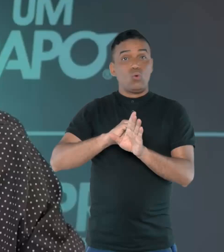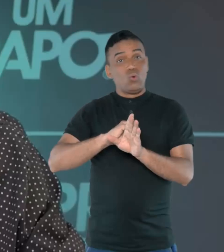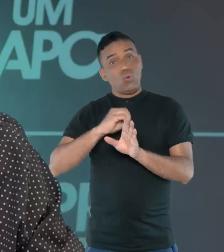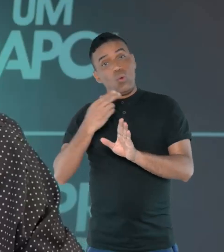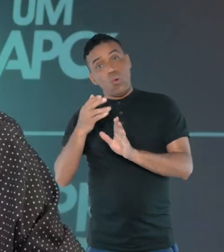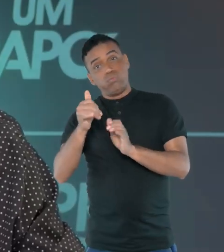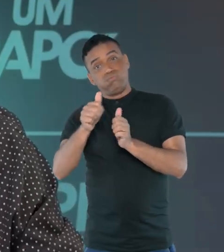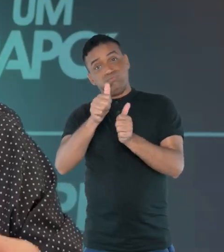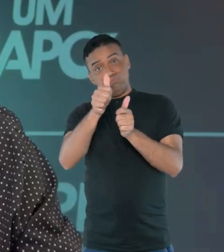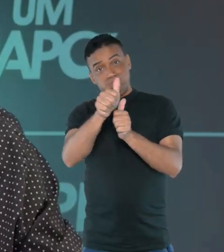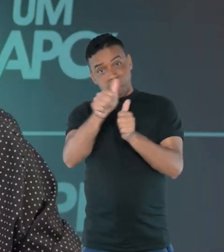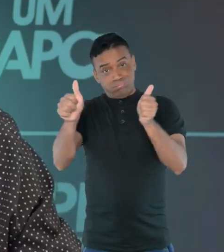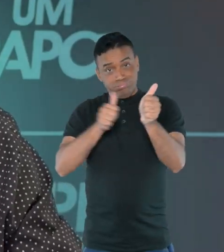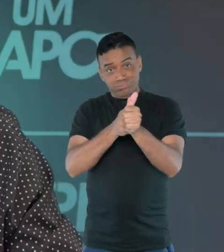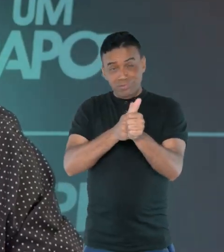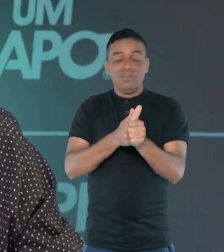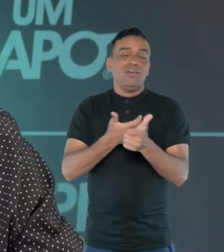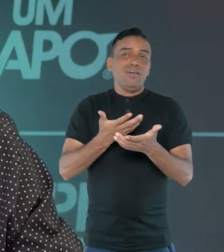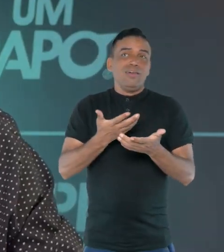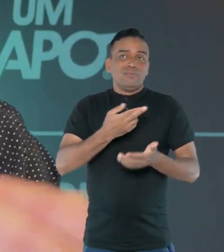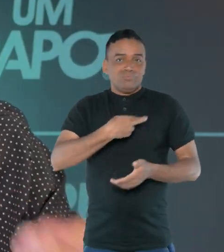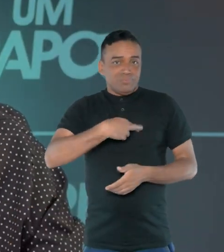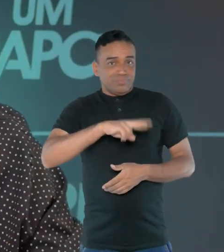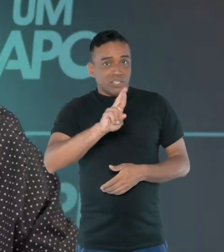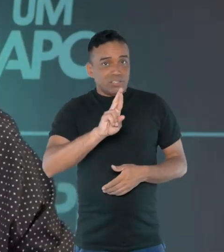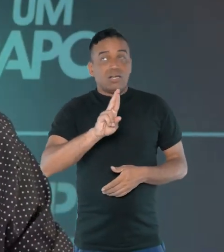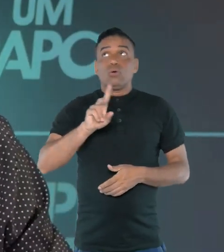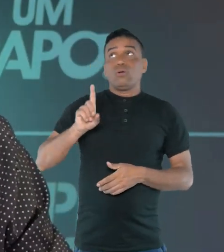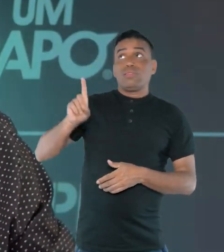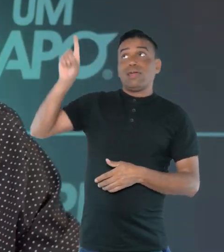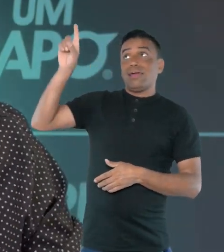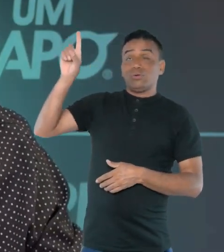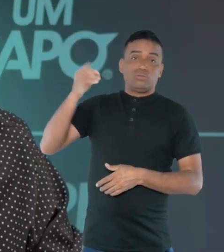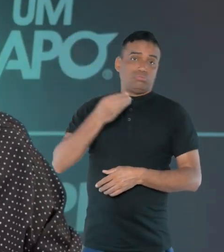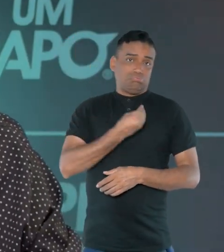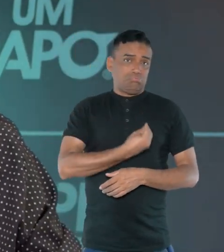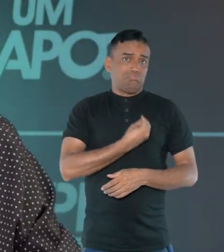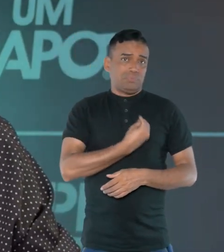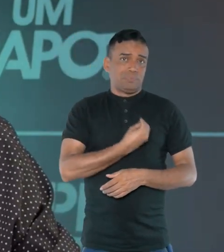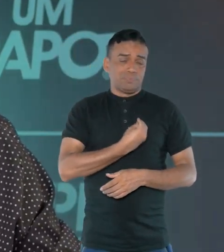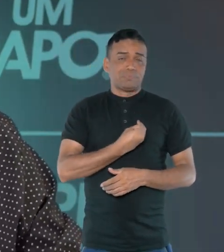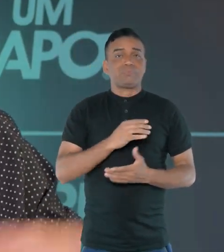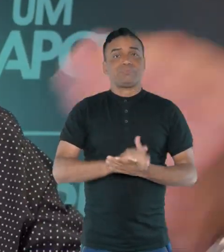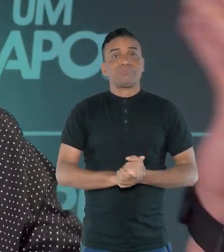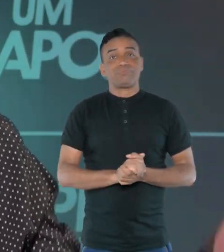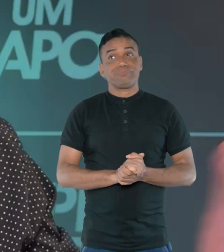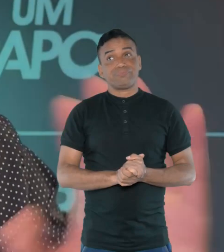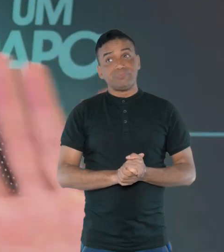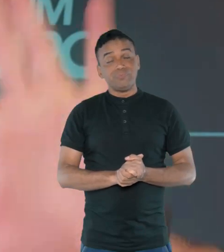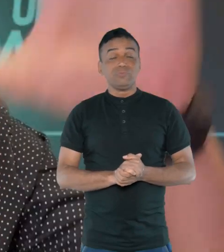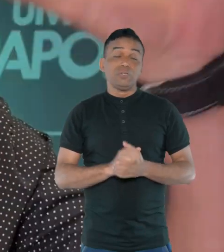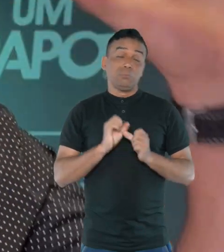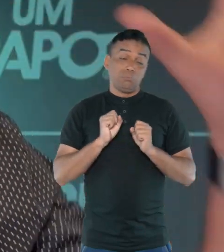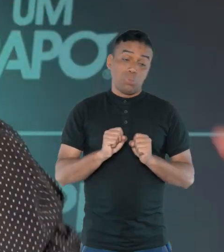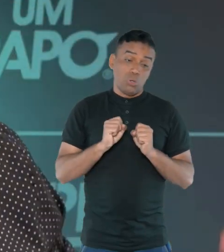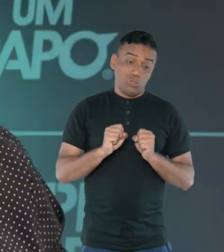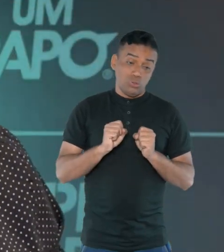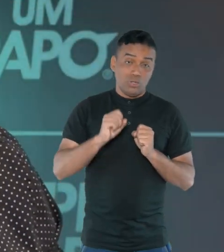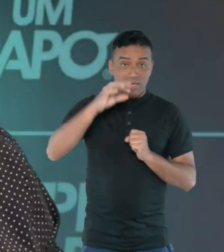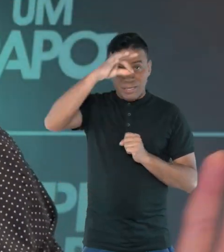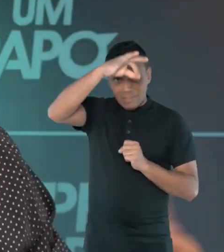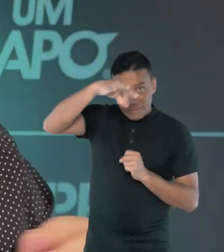essa religiosidade, essa questão com Deus está muito presente, seja no invisível, o